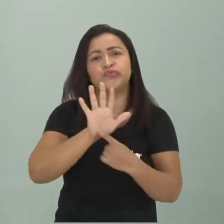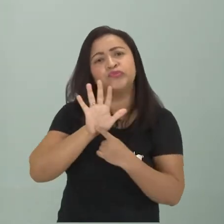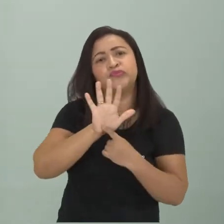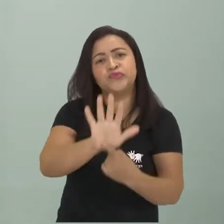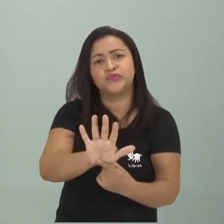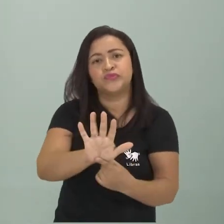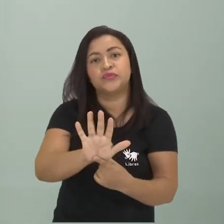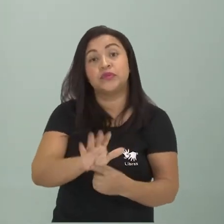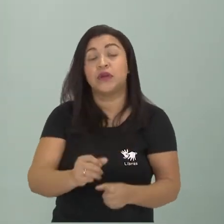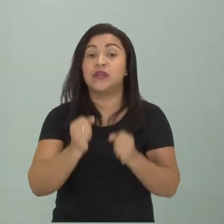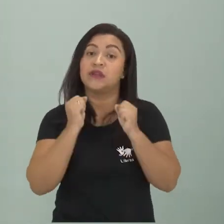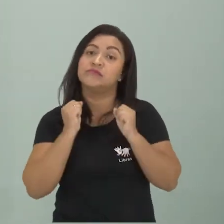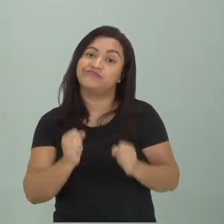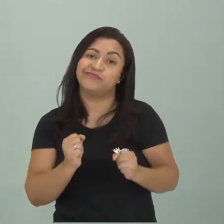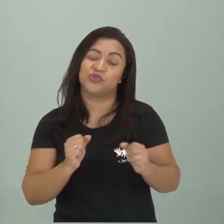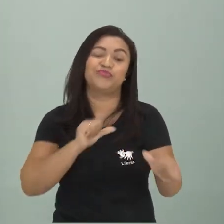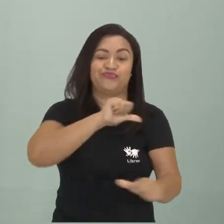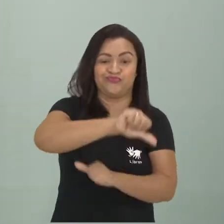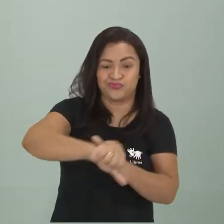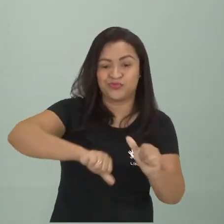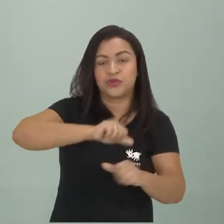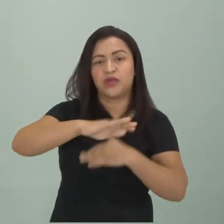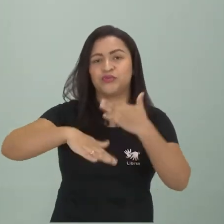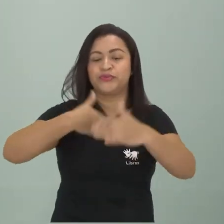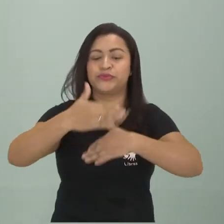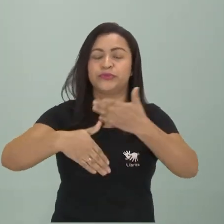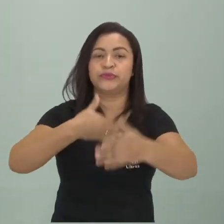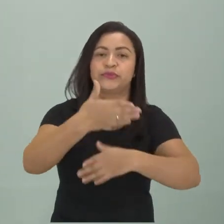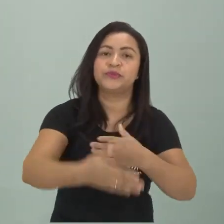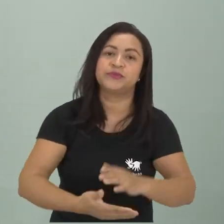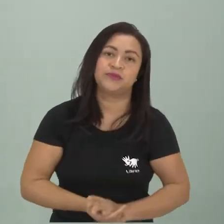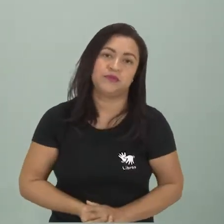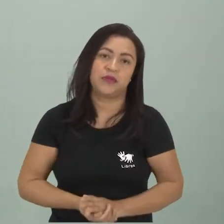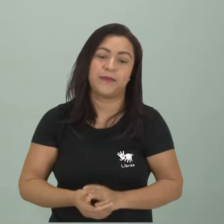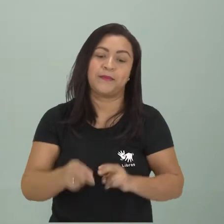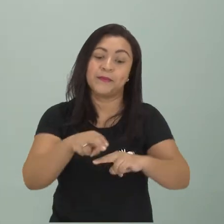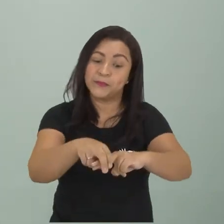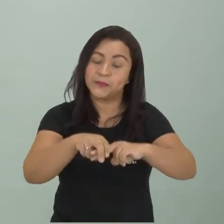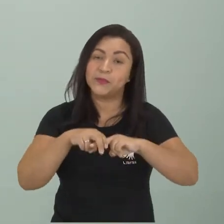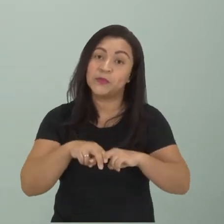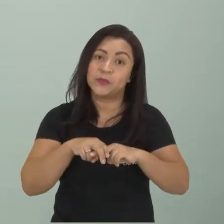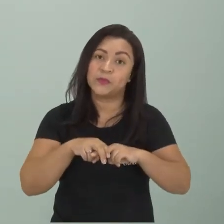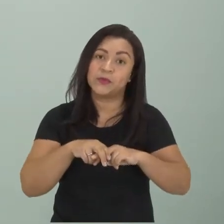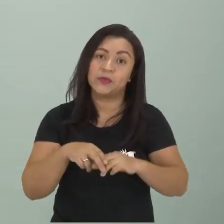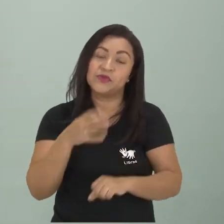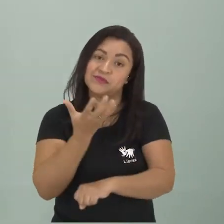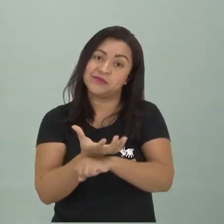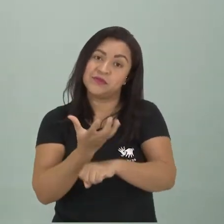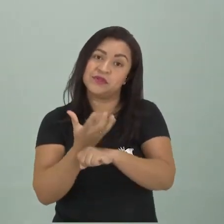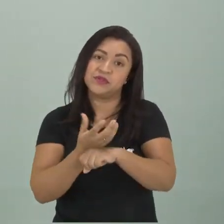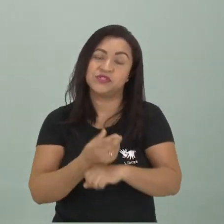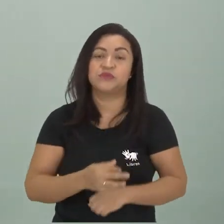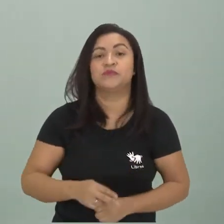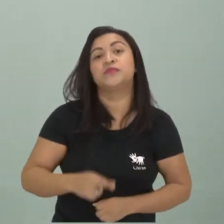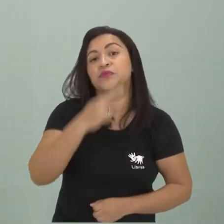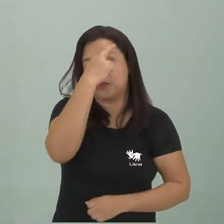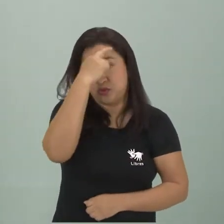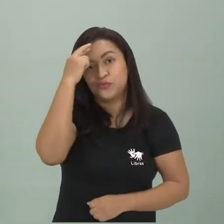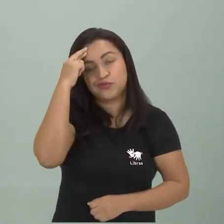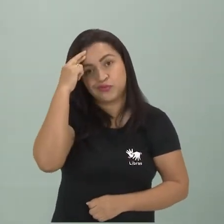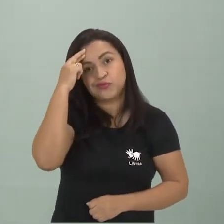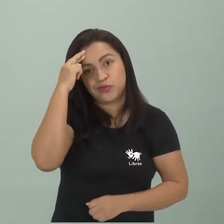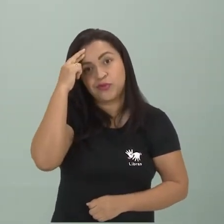ao longo do tempo. É por isso que na disciplina de História, volto a comentar com vocês, porque também precisamos